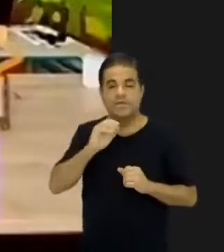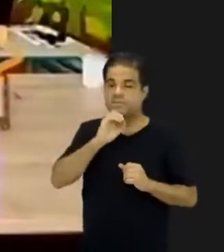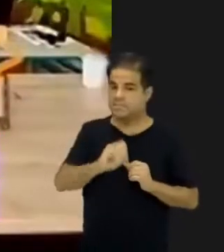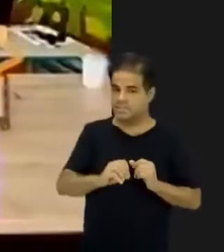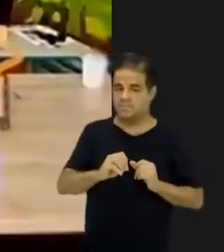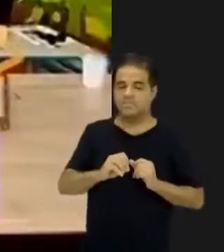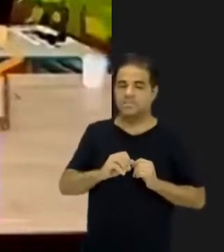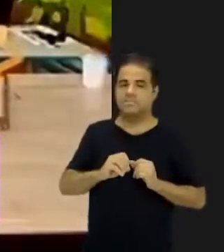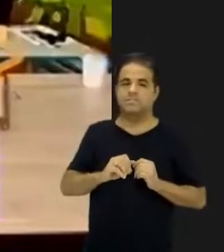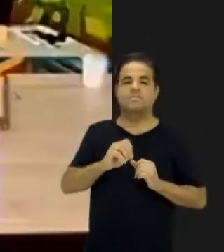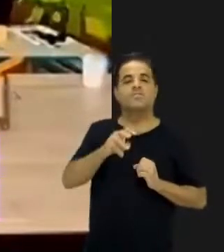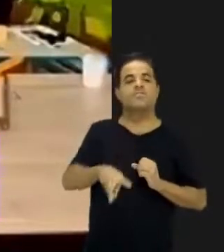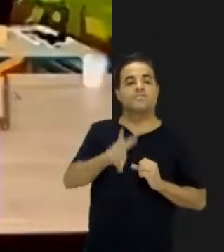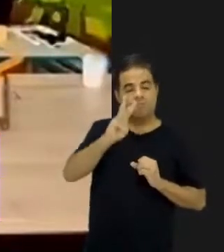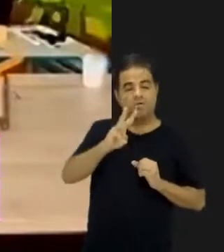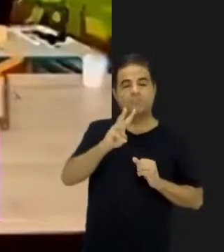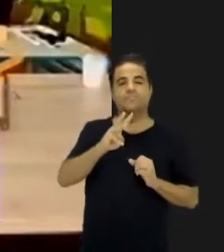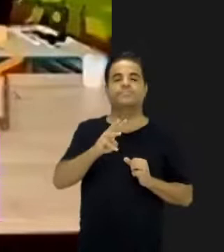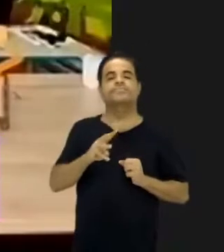que é 0 volts,